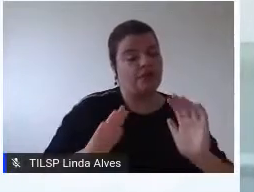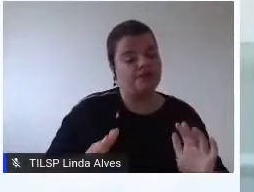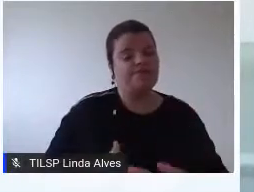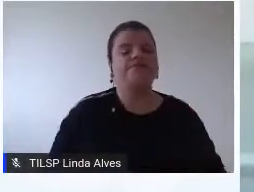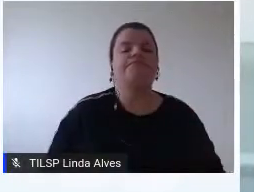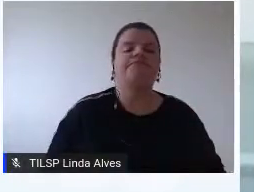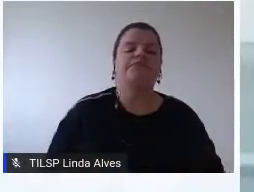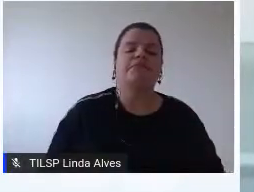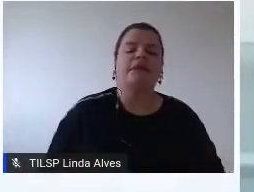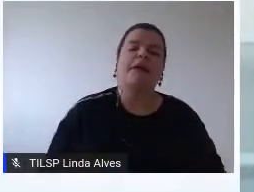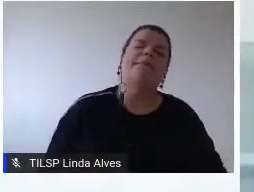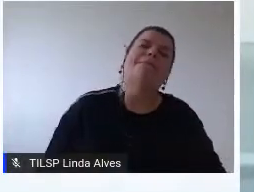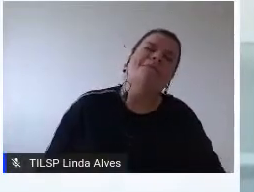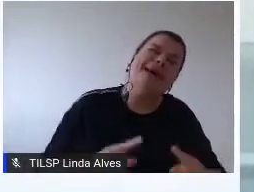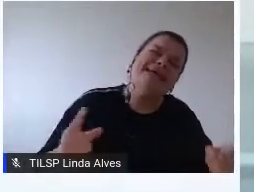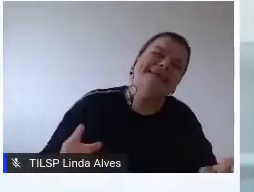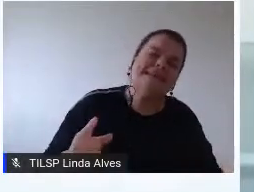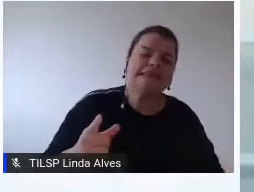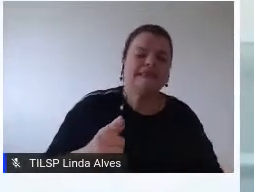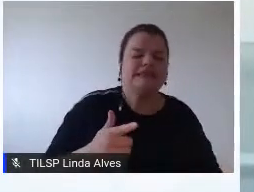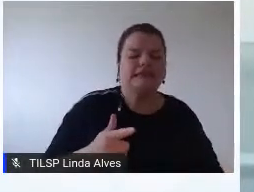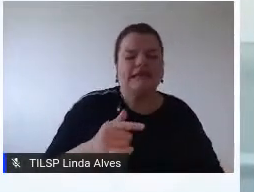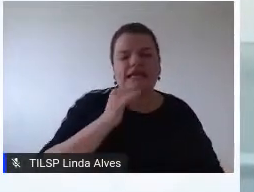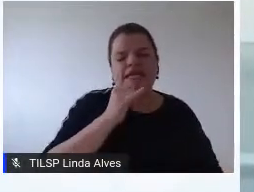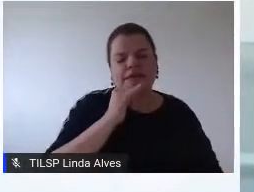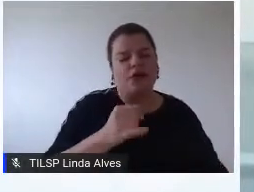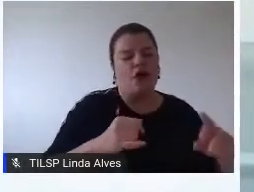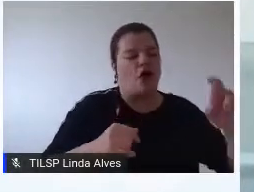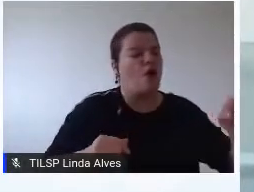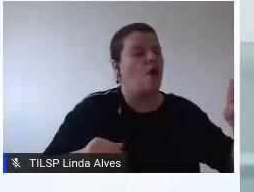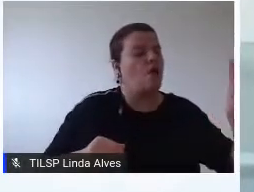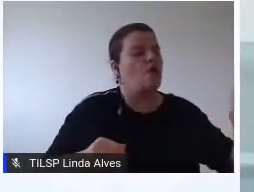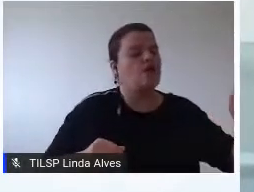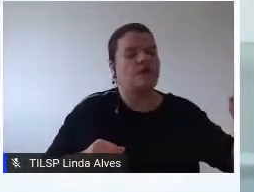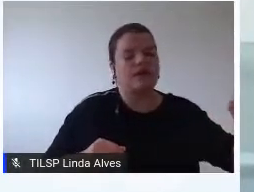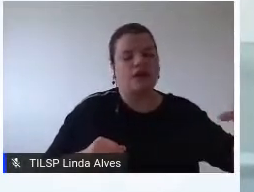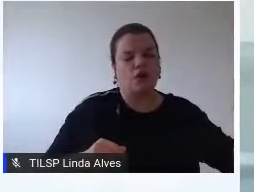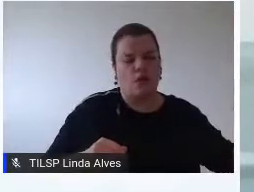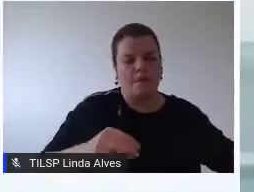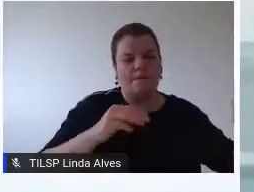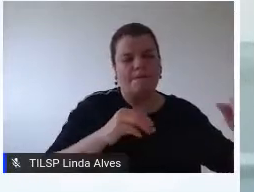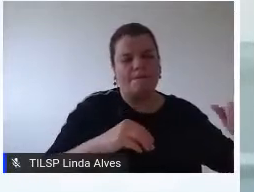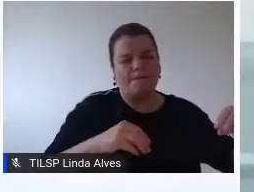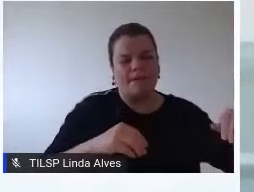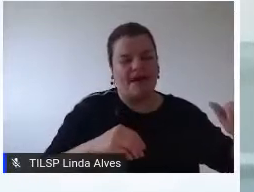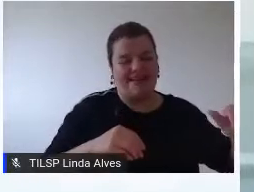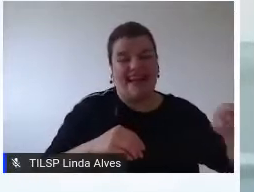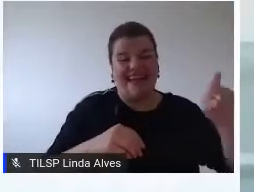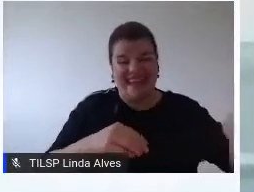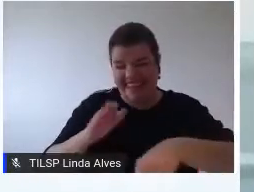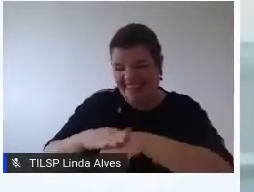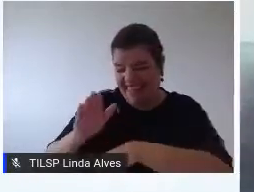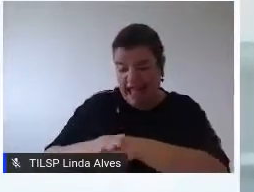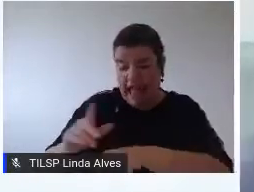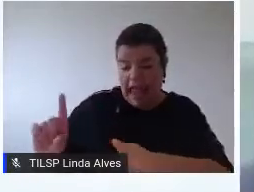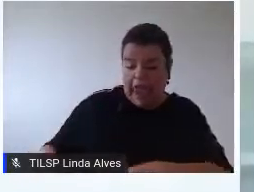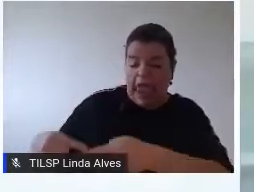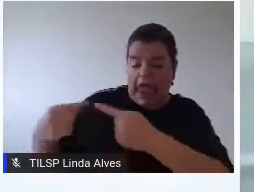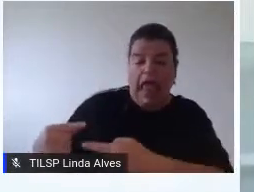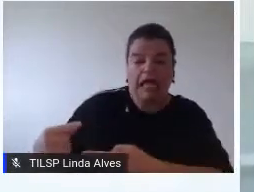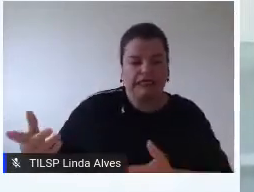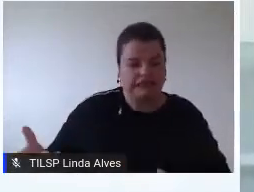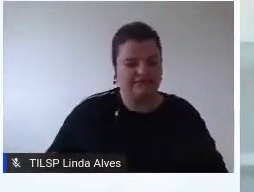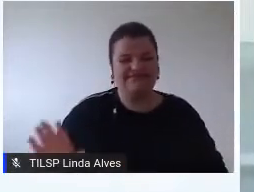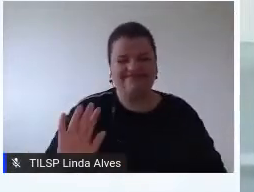não há nenhuma possibilidade de o candidato do Rodrigo Maia se comprometer com alguma pauta da oposição, obviamente. Então, veja